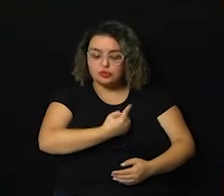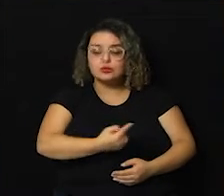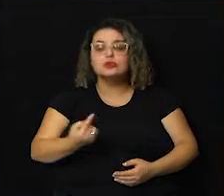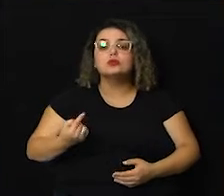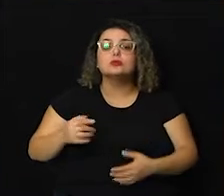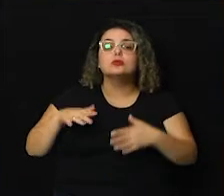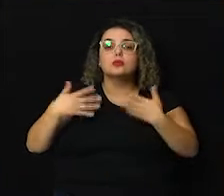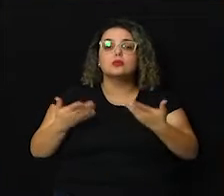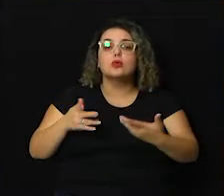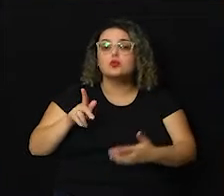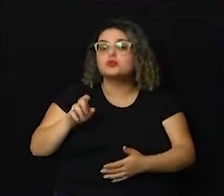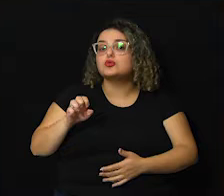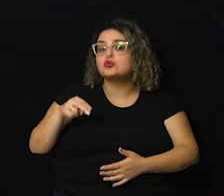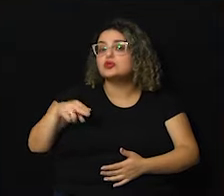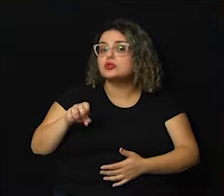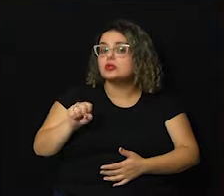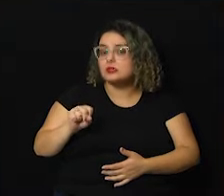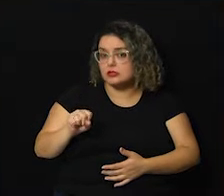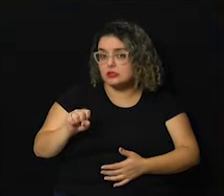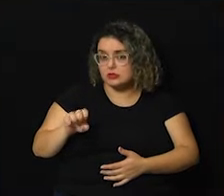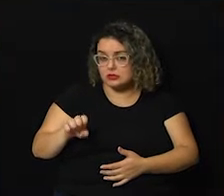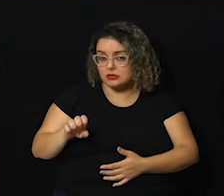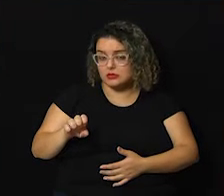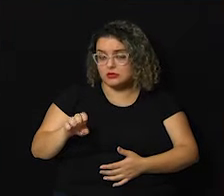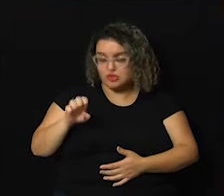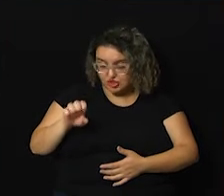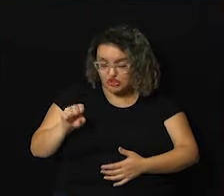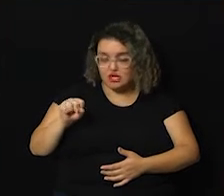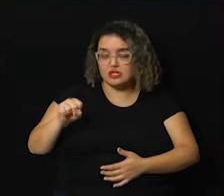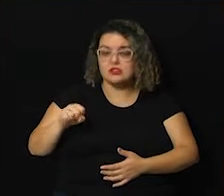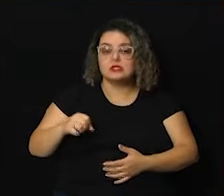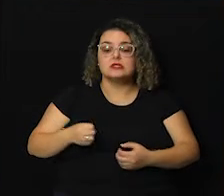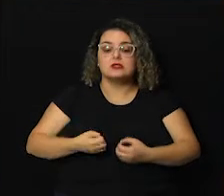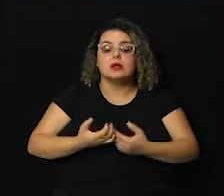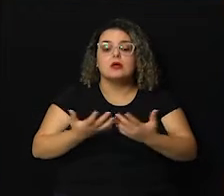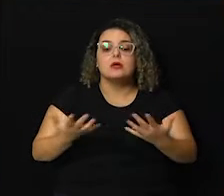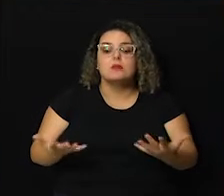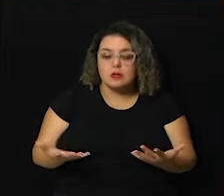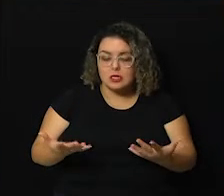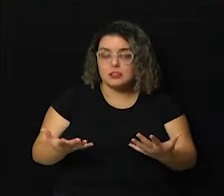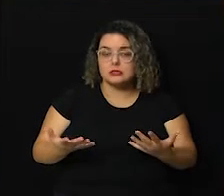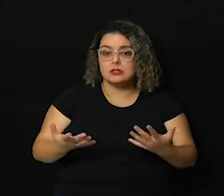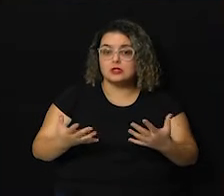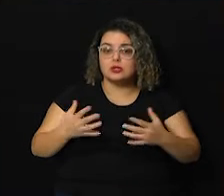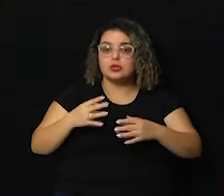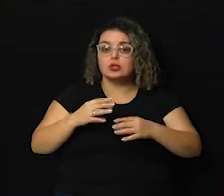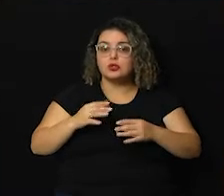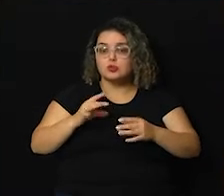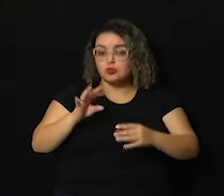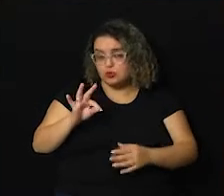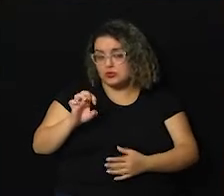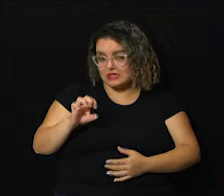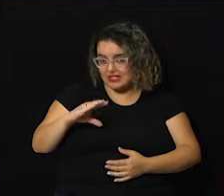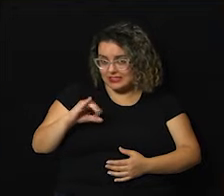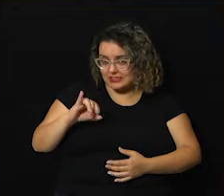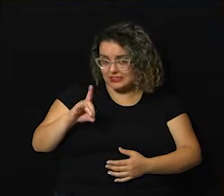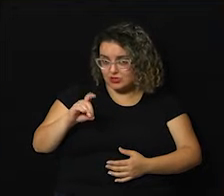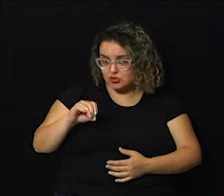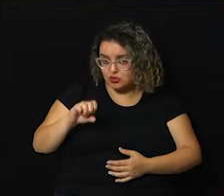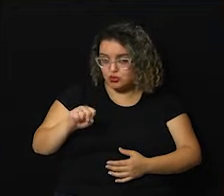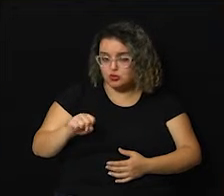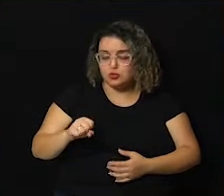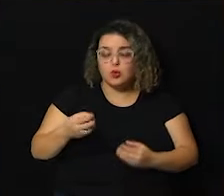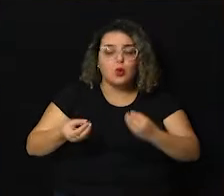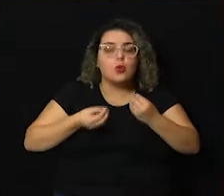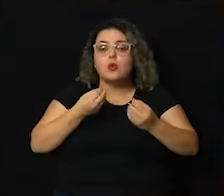são os grupos de genes que se expressam naqueles tecidos, ok? É assim que a gente diferencia os tecidos. Então,